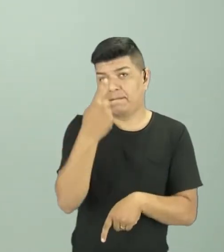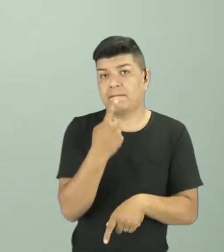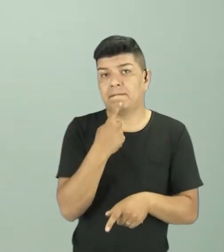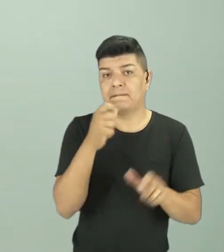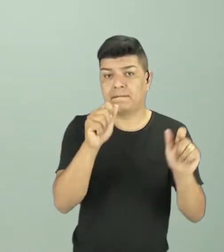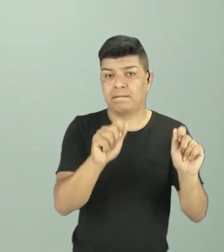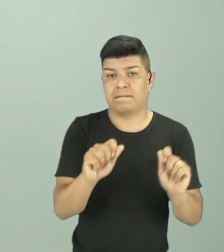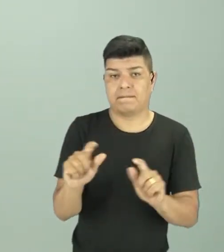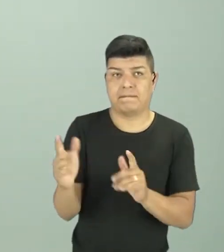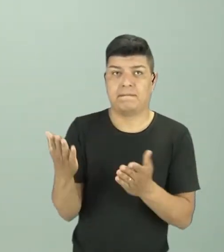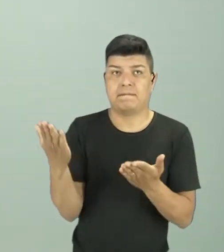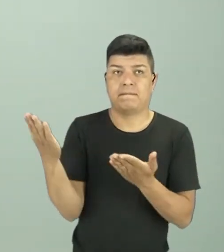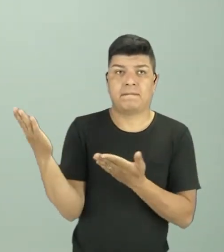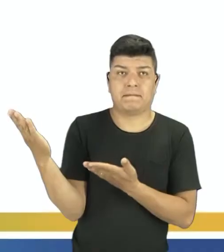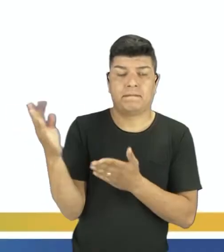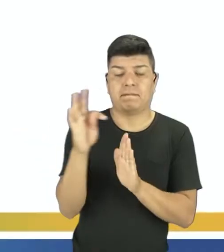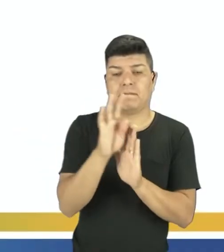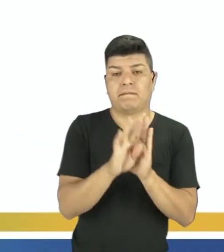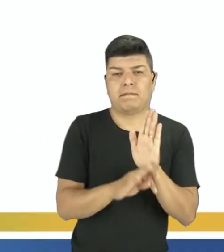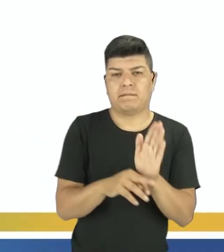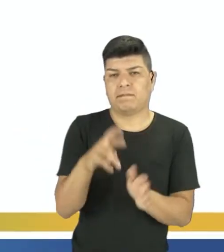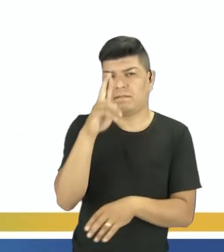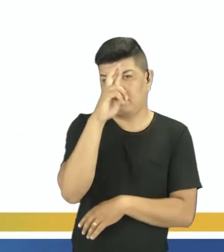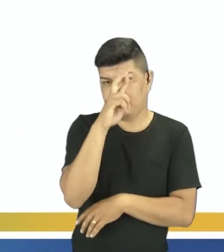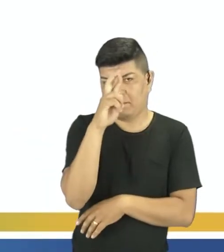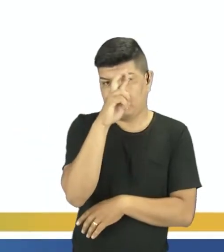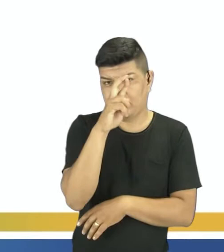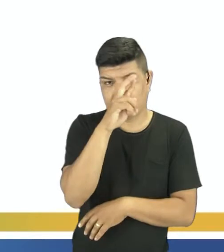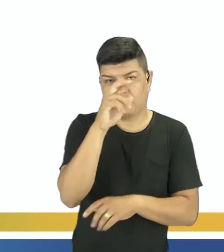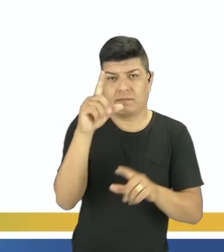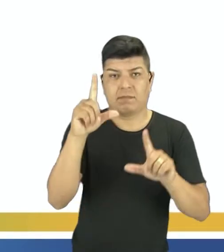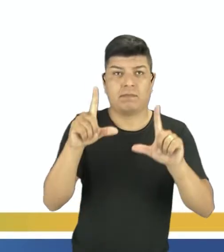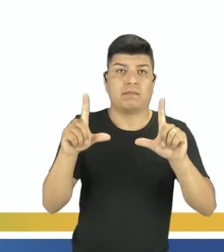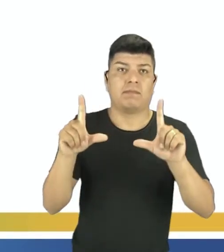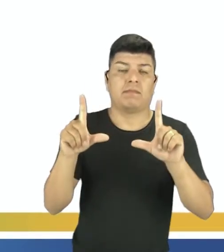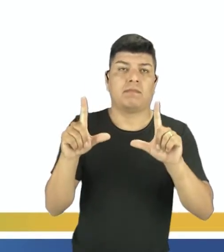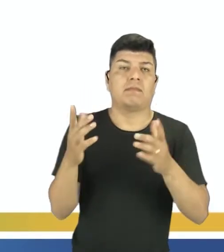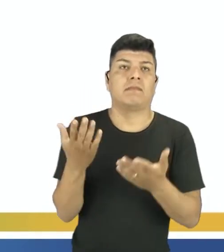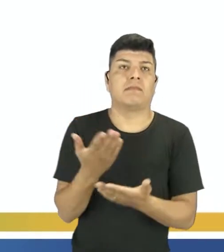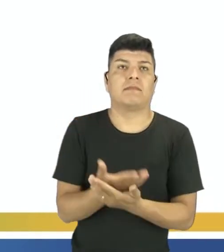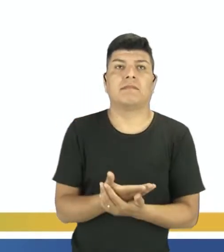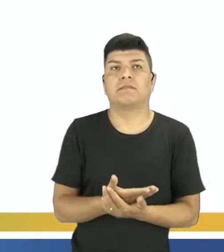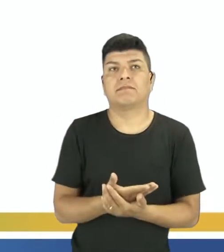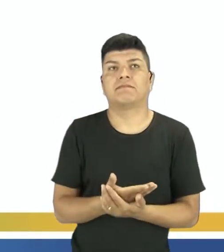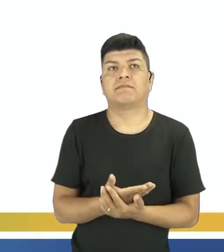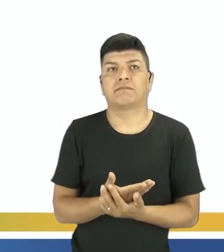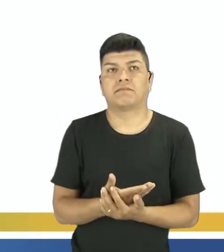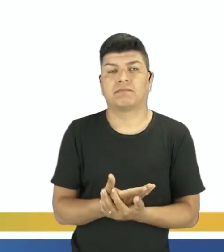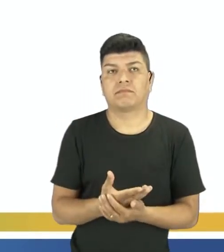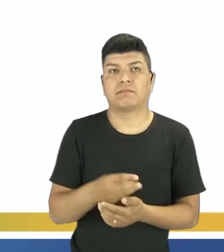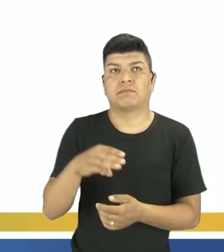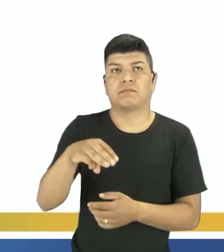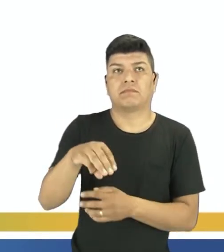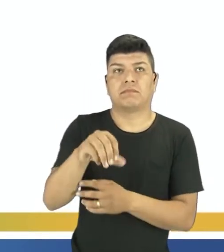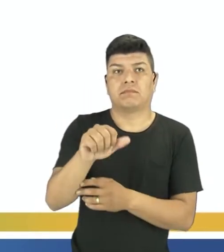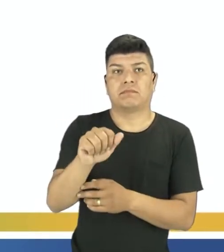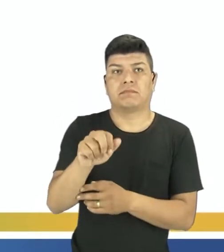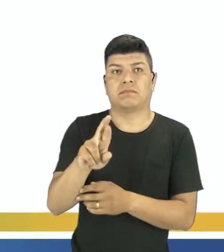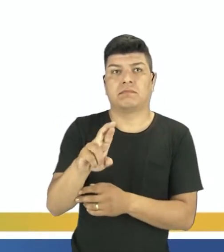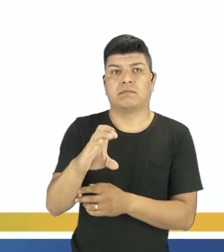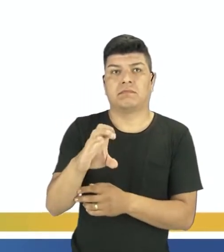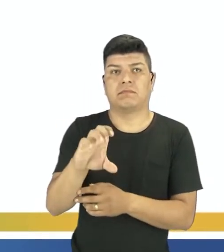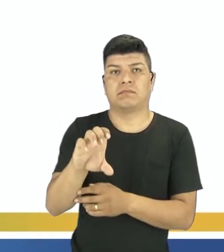imagem, um texto que é uma imagem. Observem aqui na tela comigo. Essa obra do Marcel Duchamp chama-se Roda